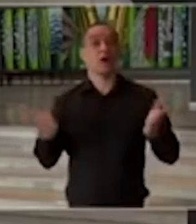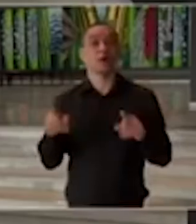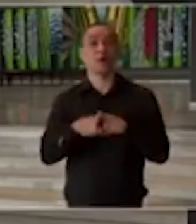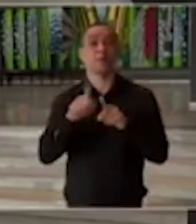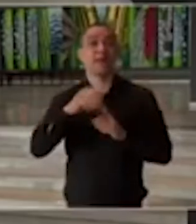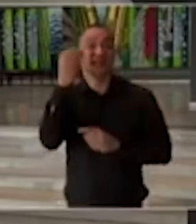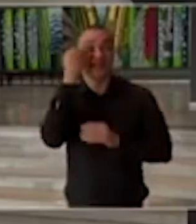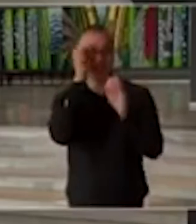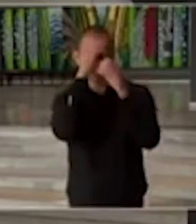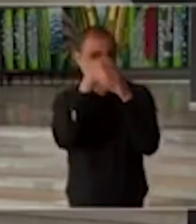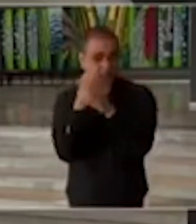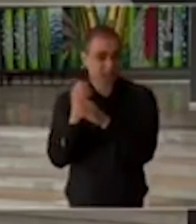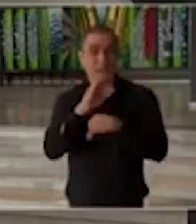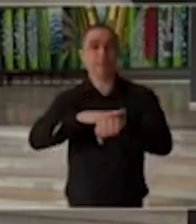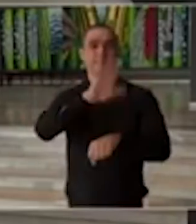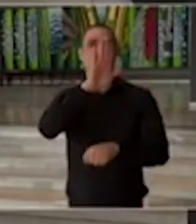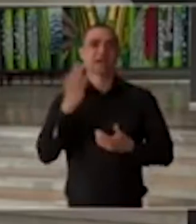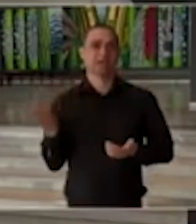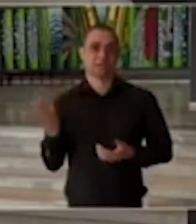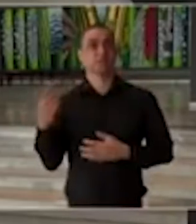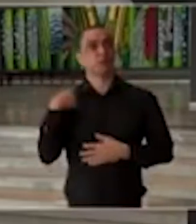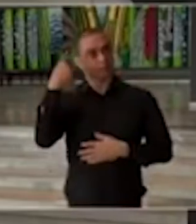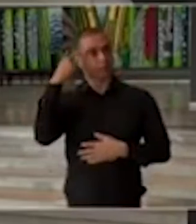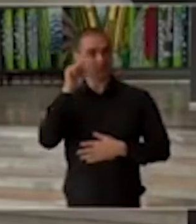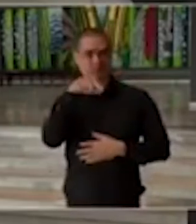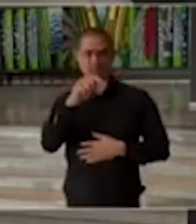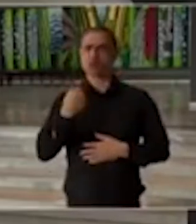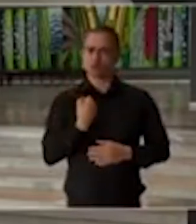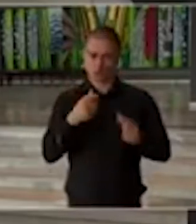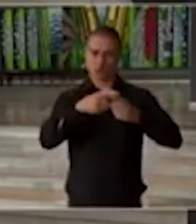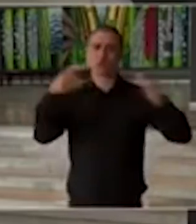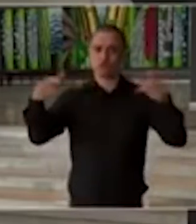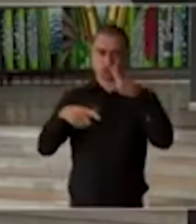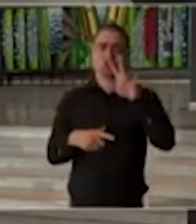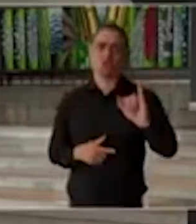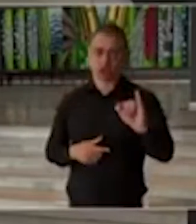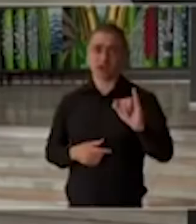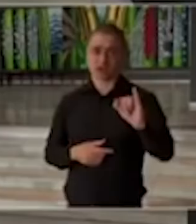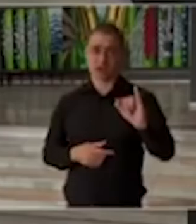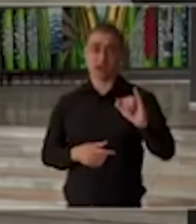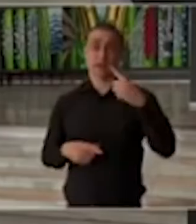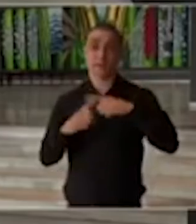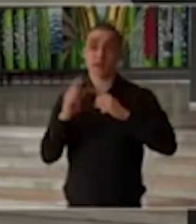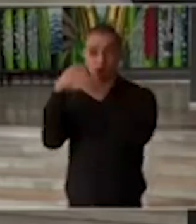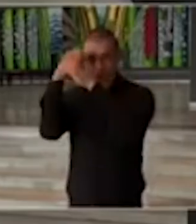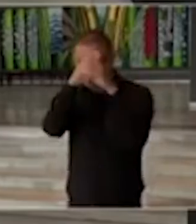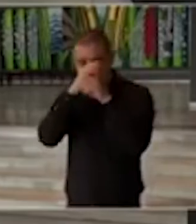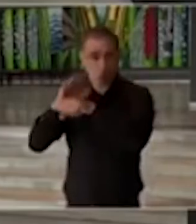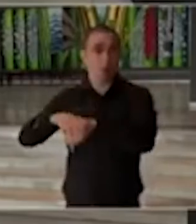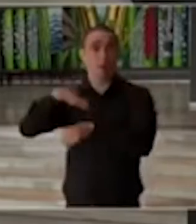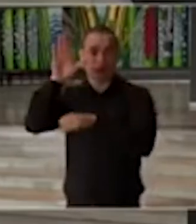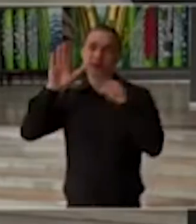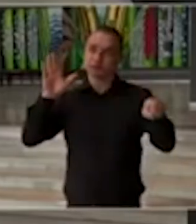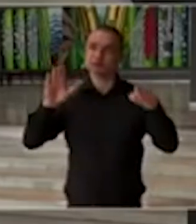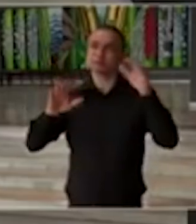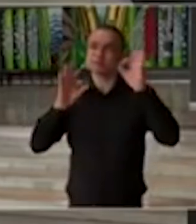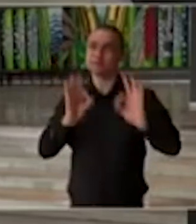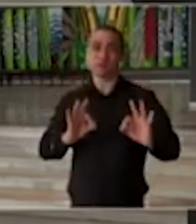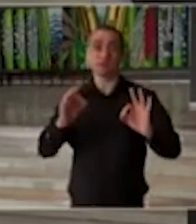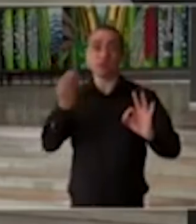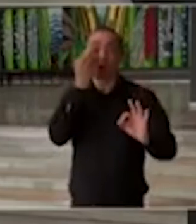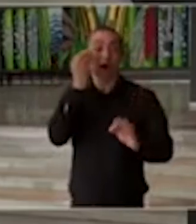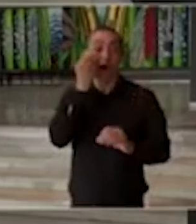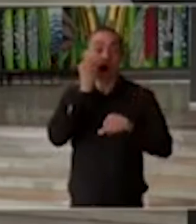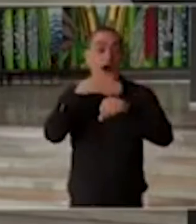aumentando a testagem. Então, a nossa expectativa é que esse número cresça. E ele deve crescer, porque nós vamos testar muito